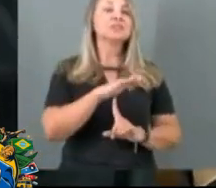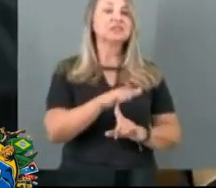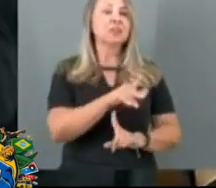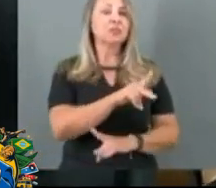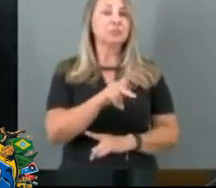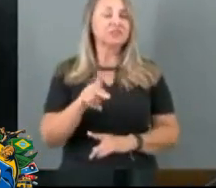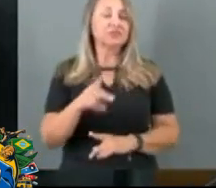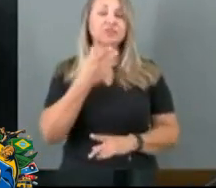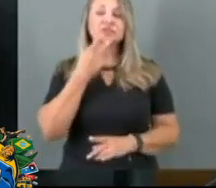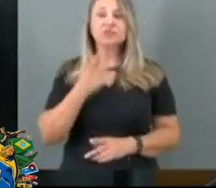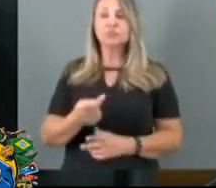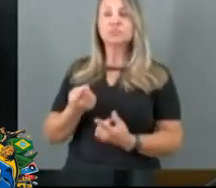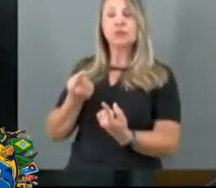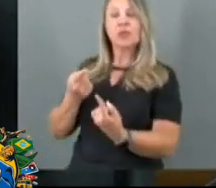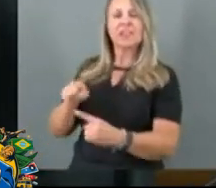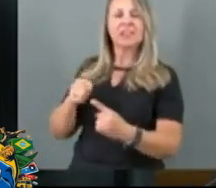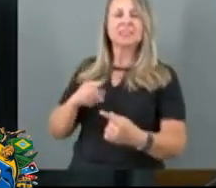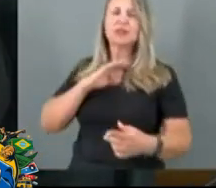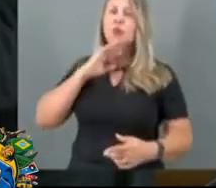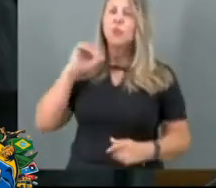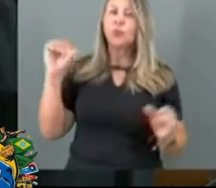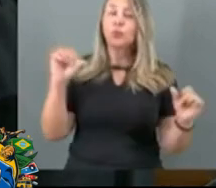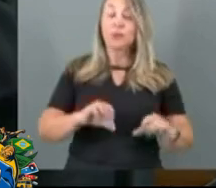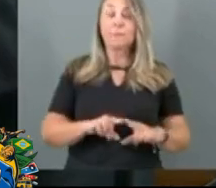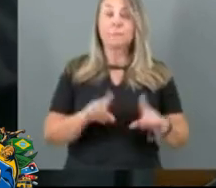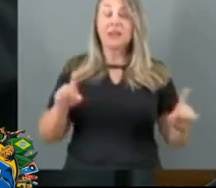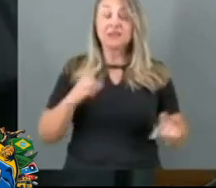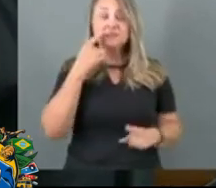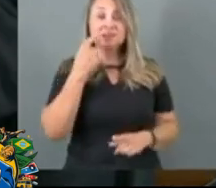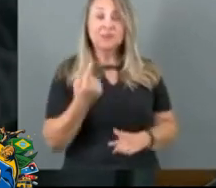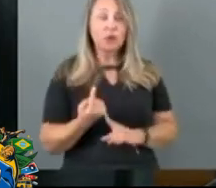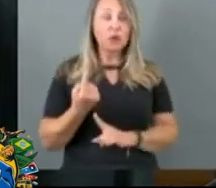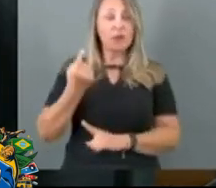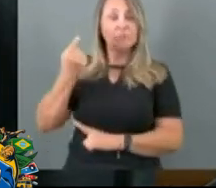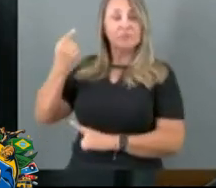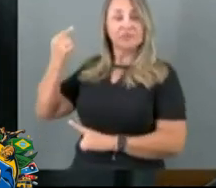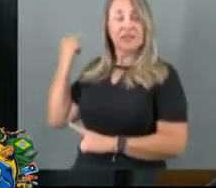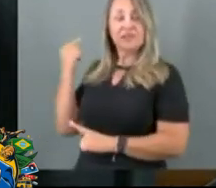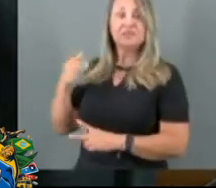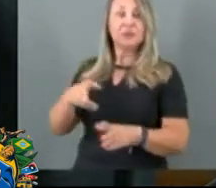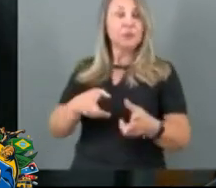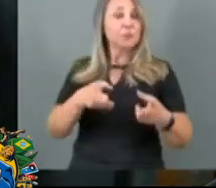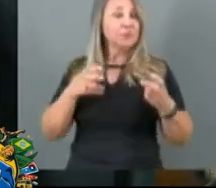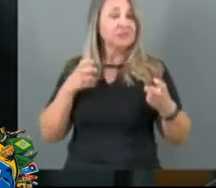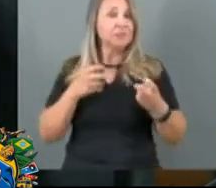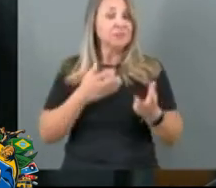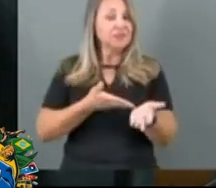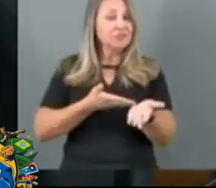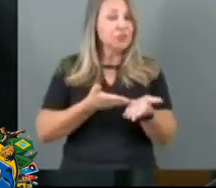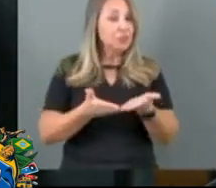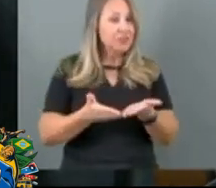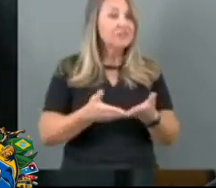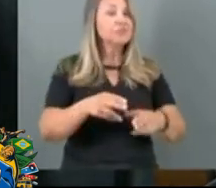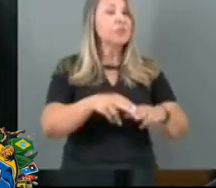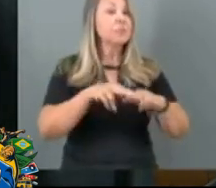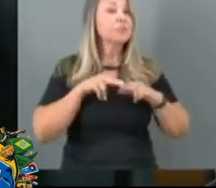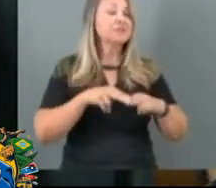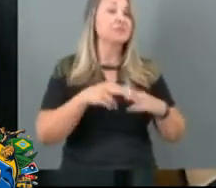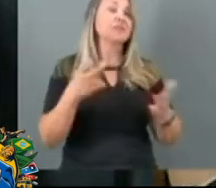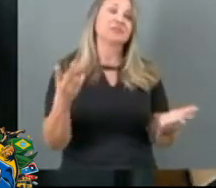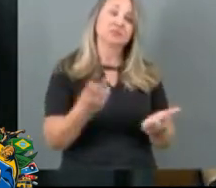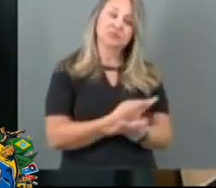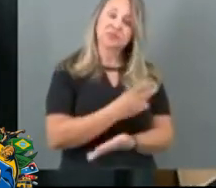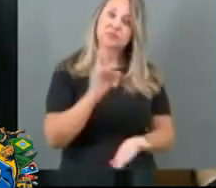injustos. Mas, olhando para trás, eu vejo que eles começam a reconhecer que eles foram injustos.